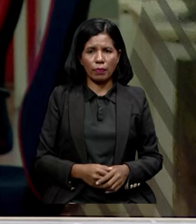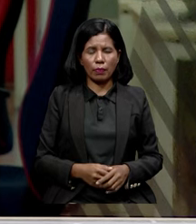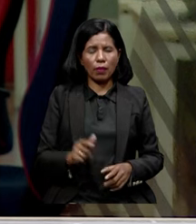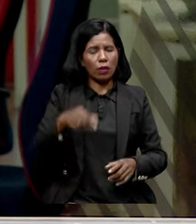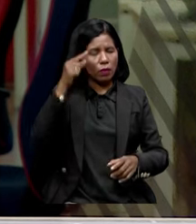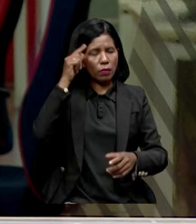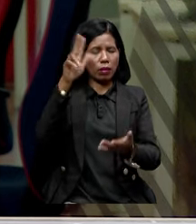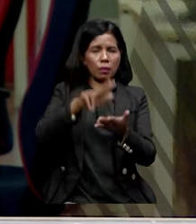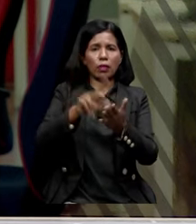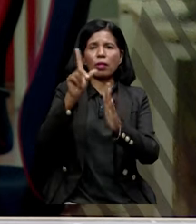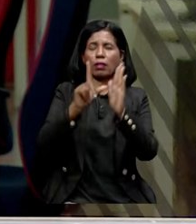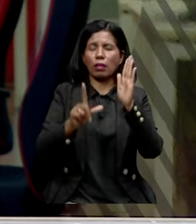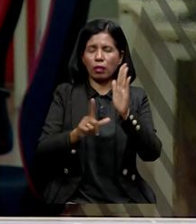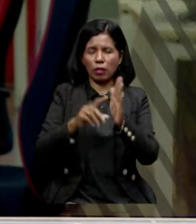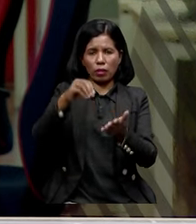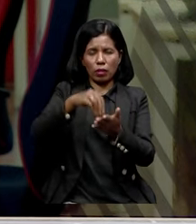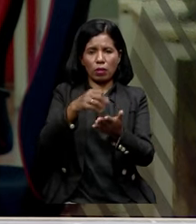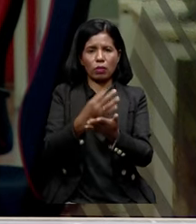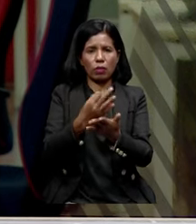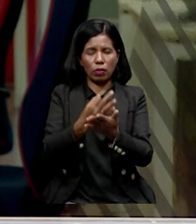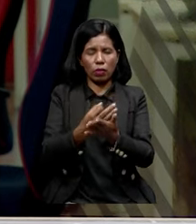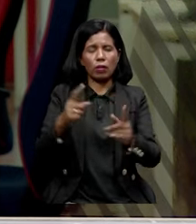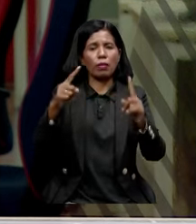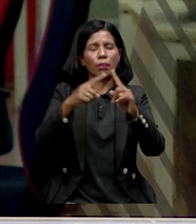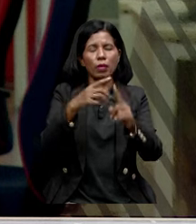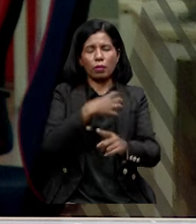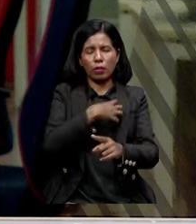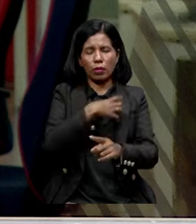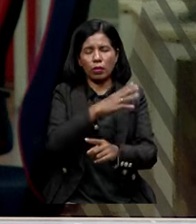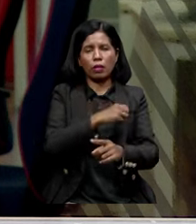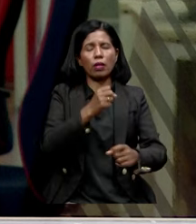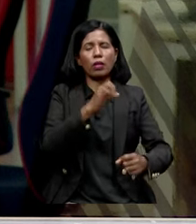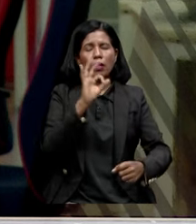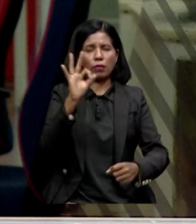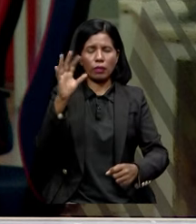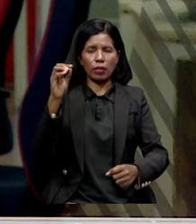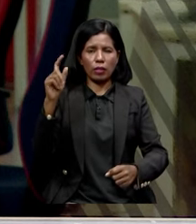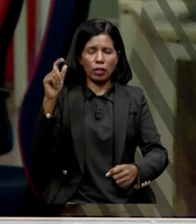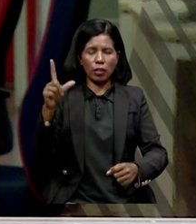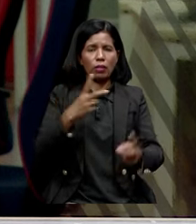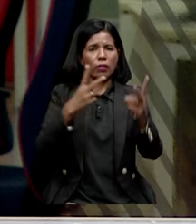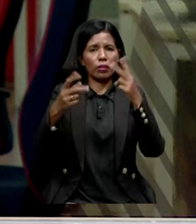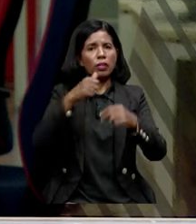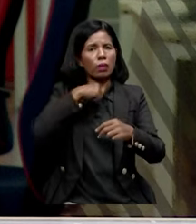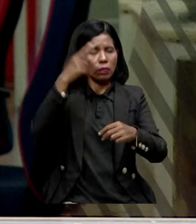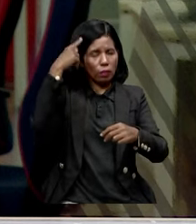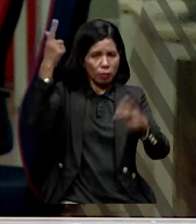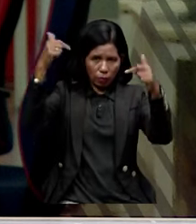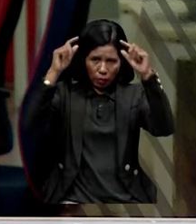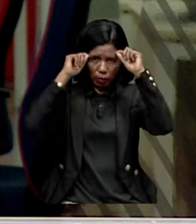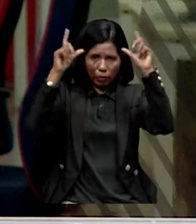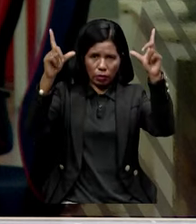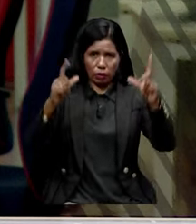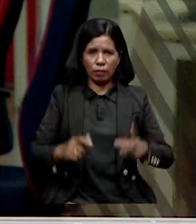O governo aprova decreto-lei que cria subsídio para Samba Penetele no FVTele para visita para Francisco e a Timor-Leste.